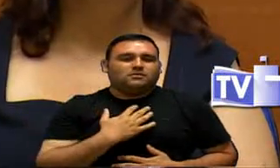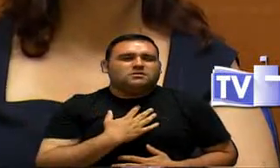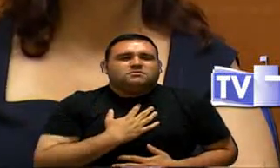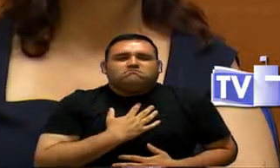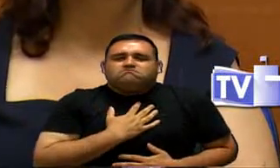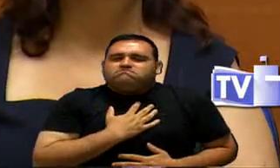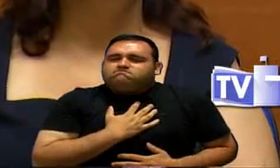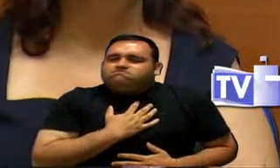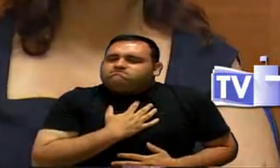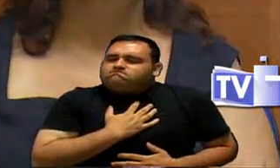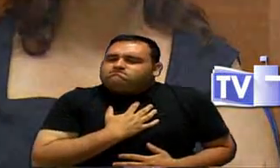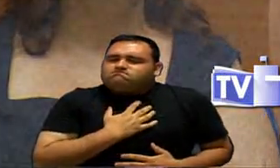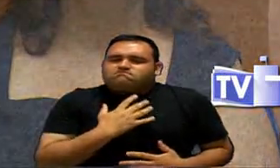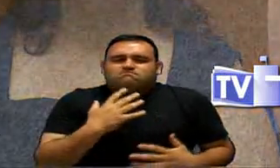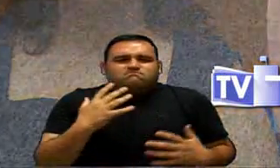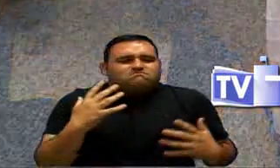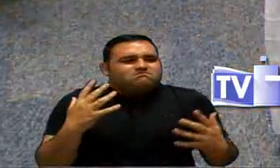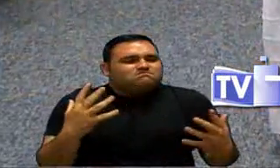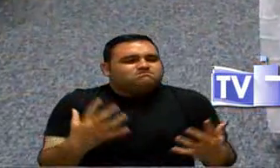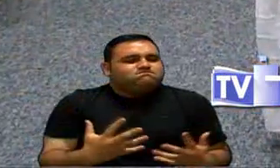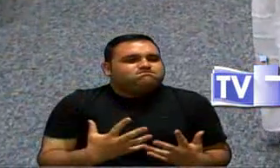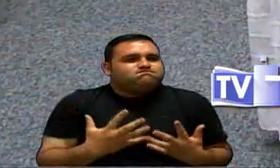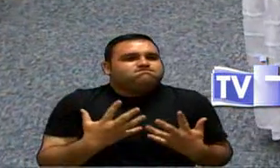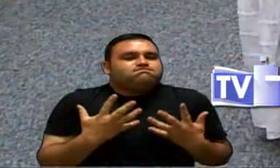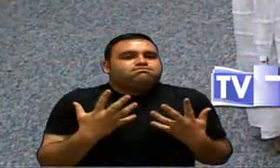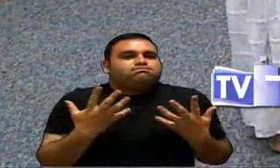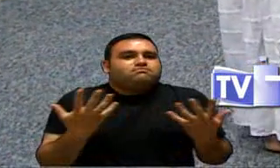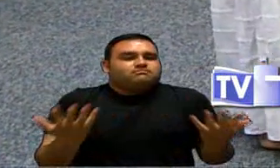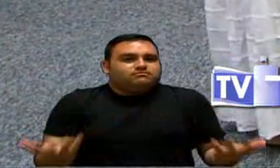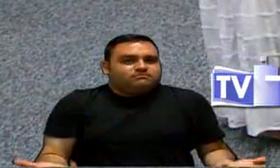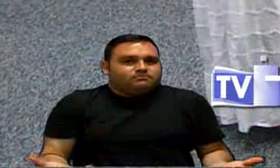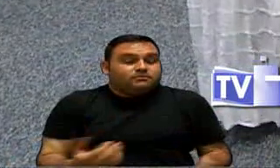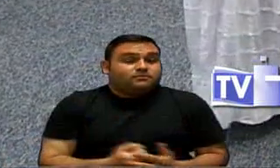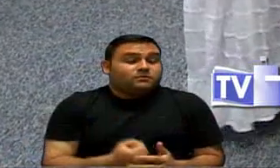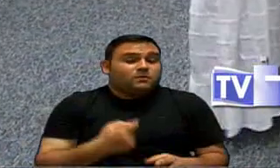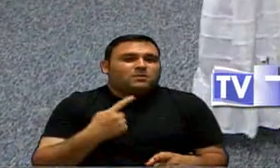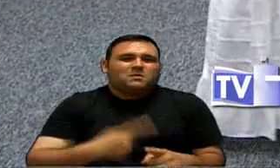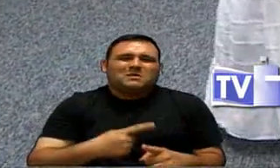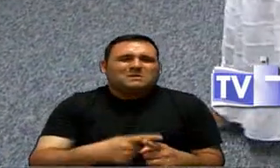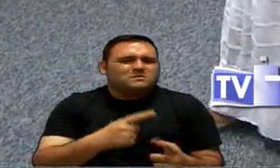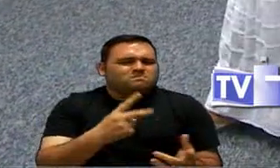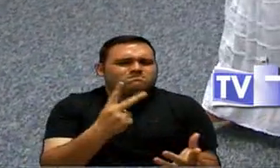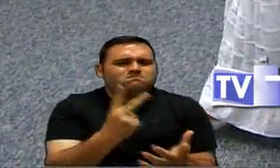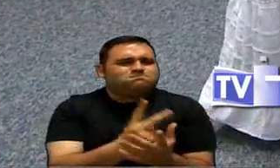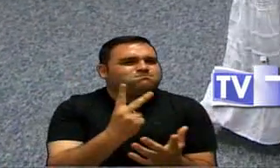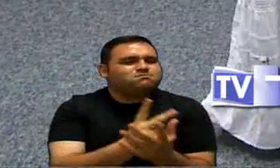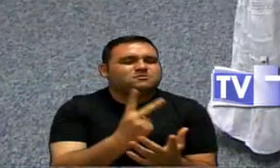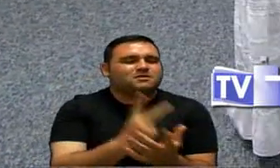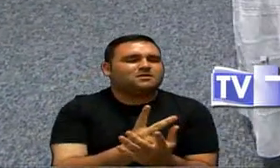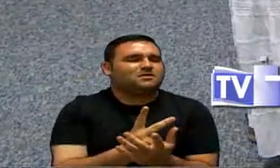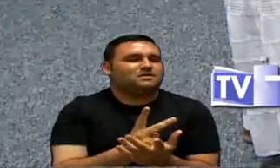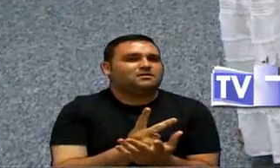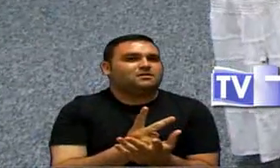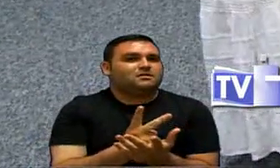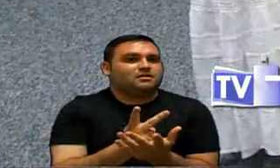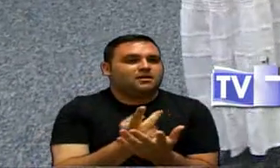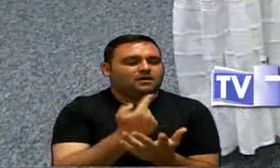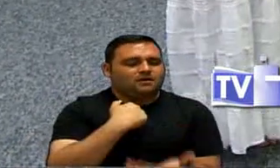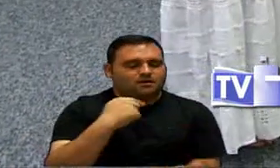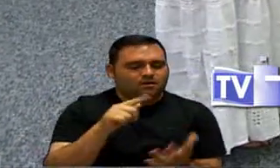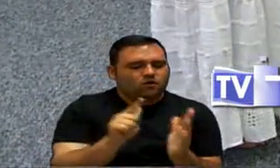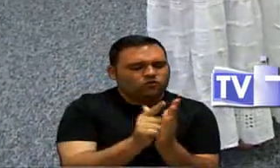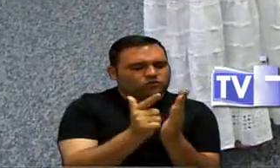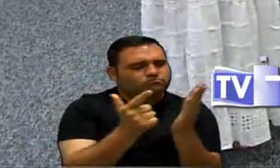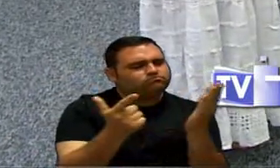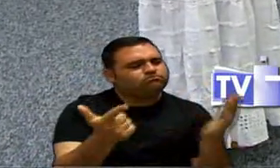ele é de uma extrema importância. Porque toda vez que eu leio no